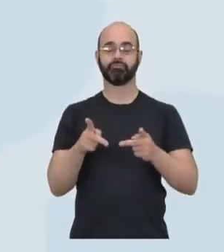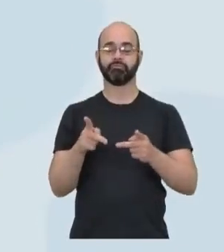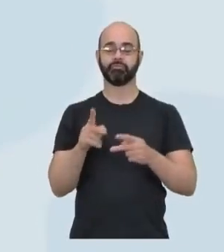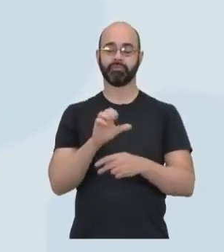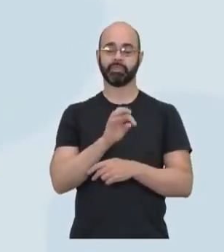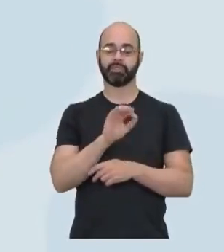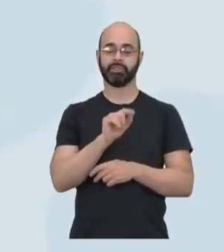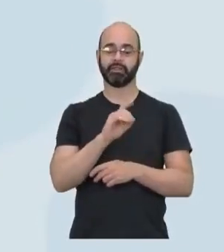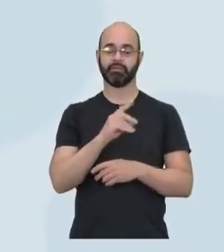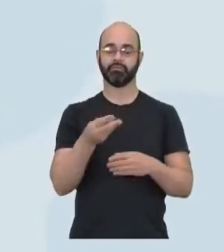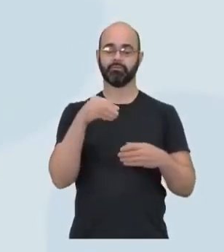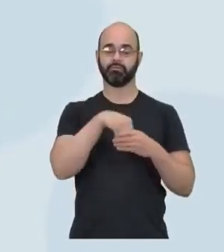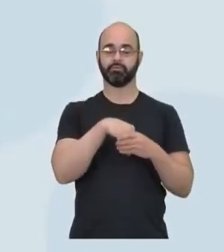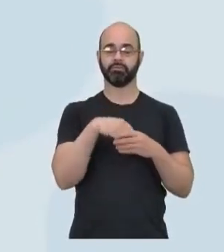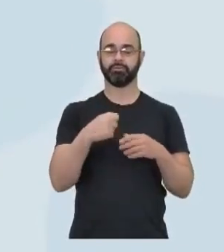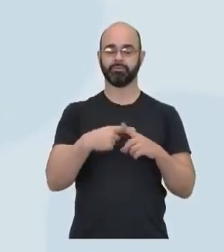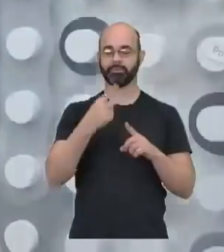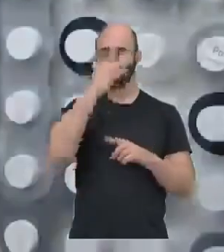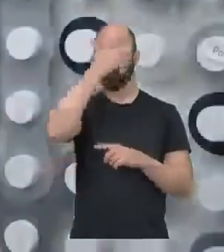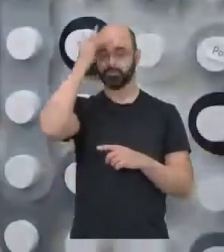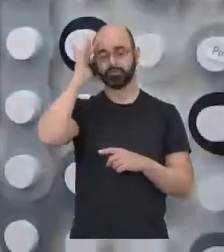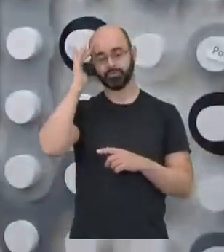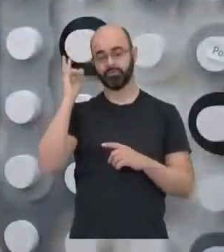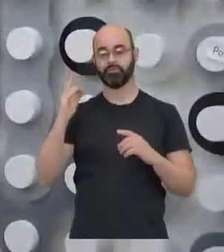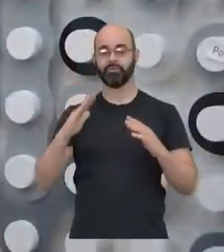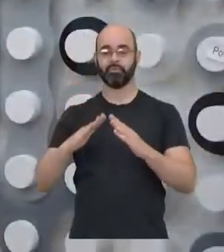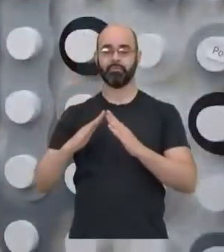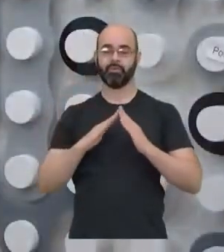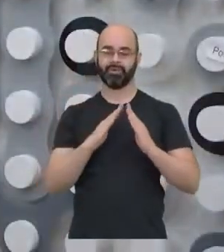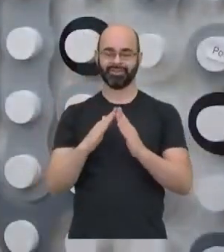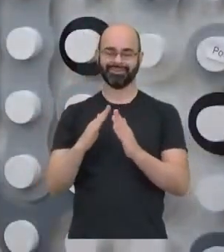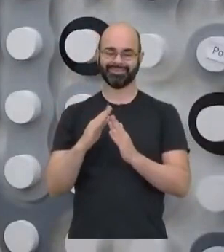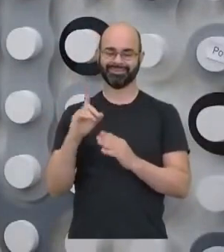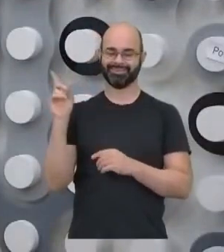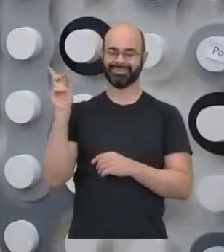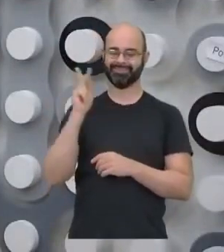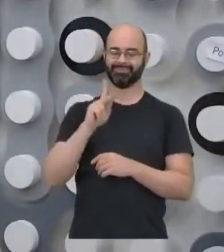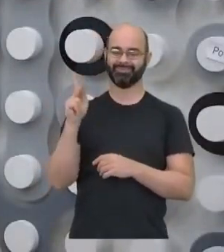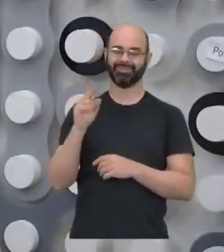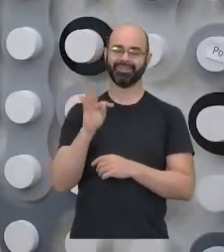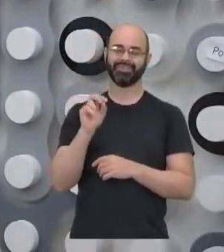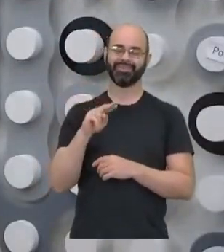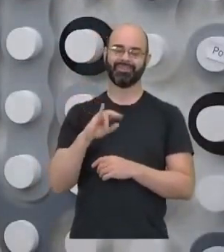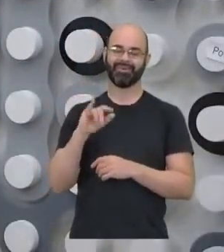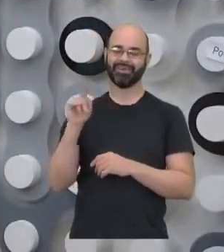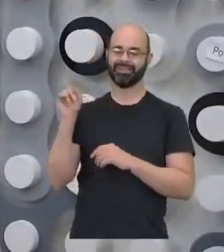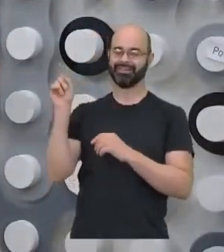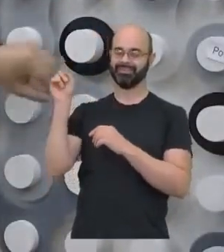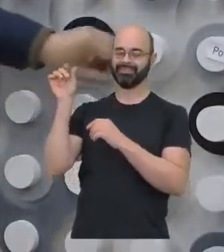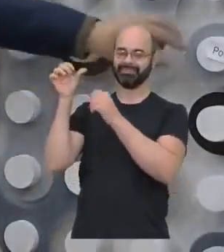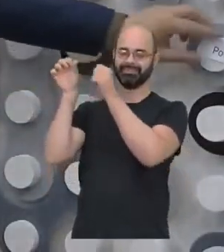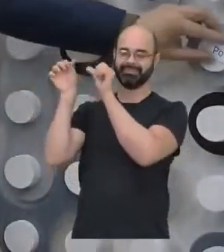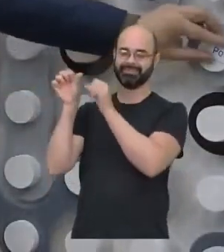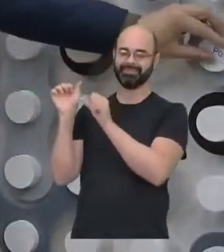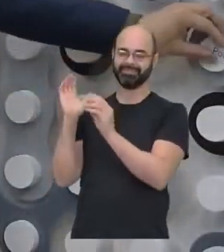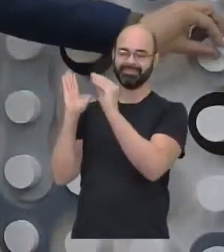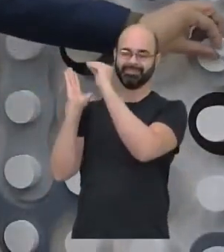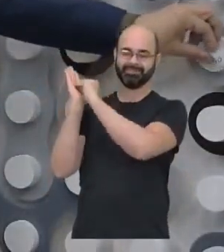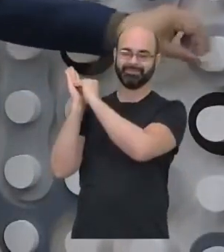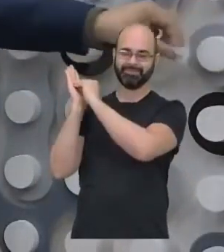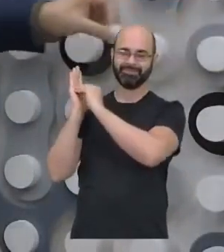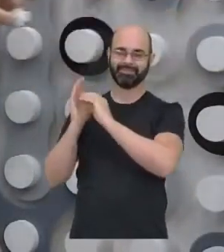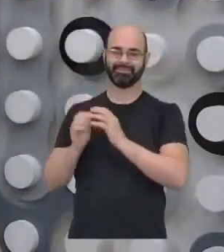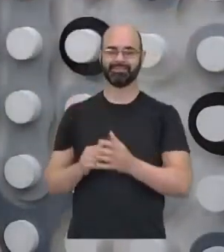as pessoas que moram neste lugar. Ó, então, o Protoni está colocando aqui o povo. Vou colocar a palavrinha povo também?